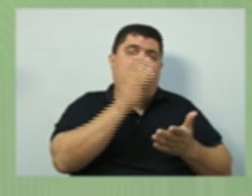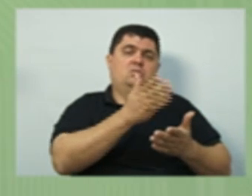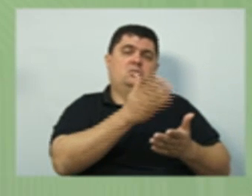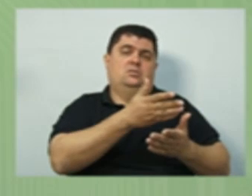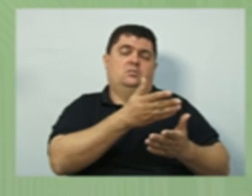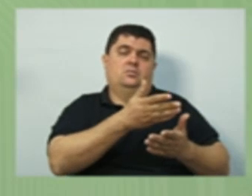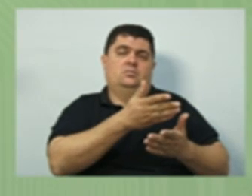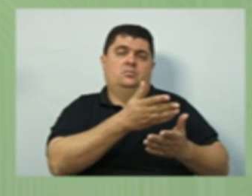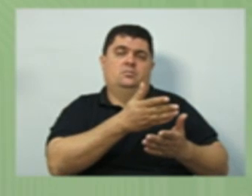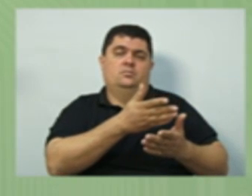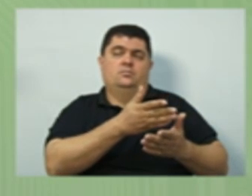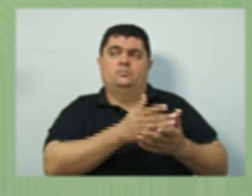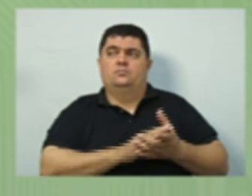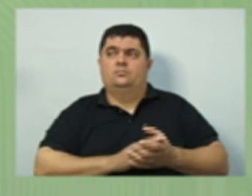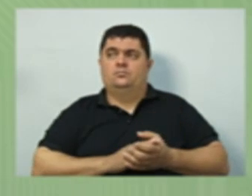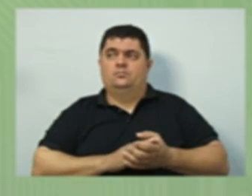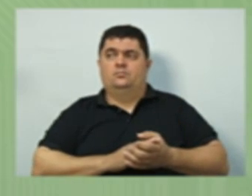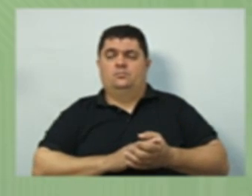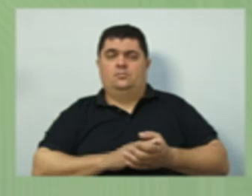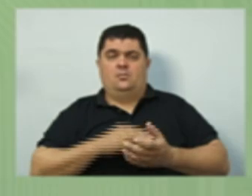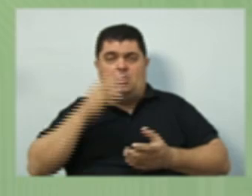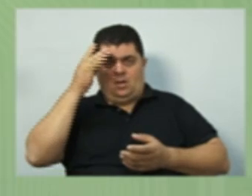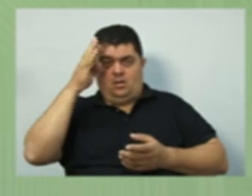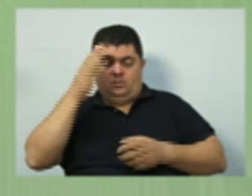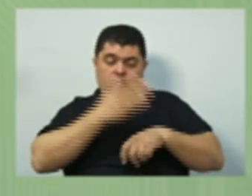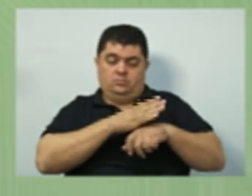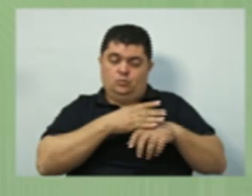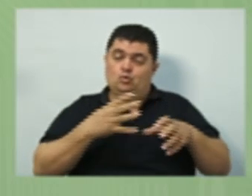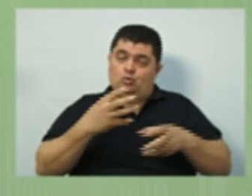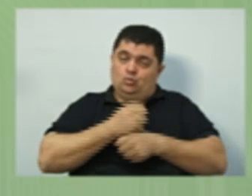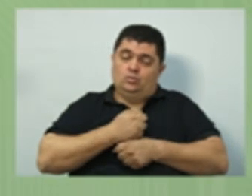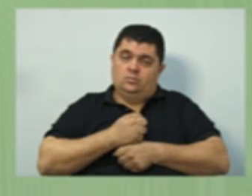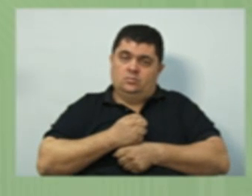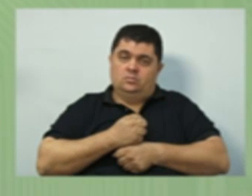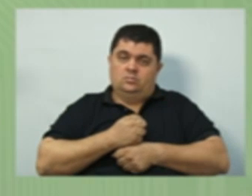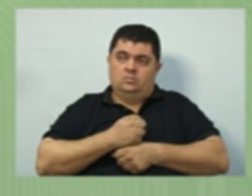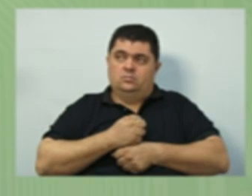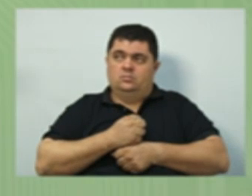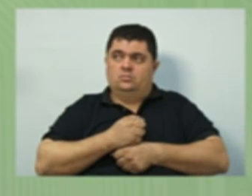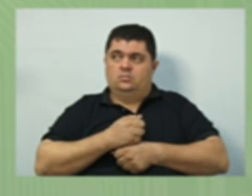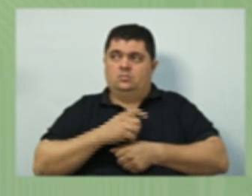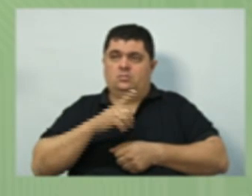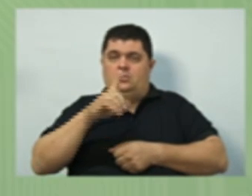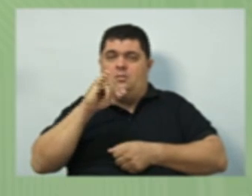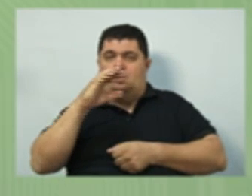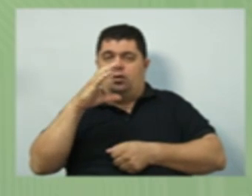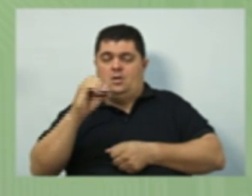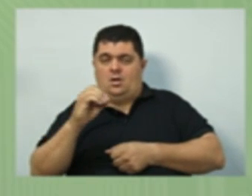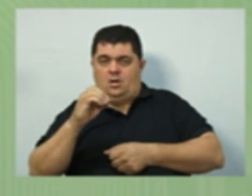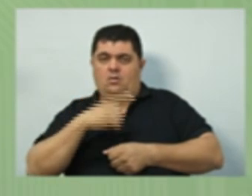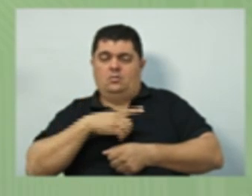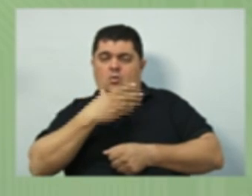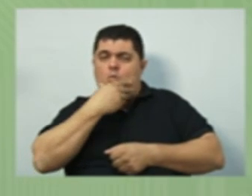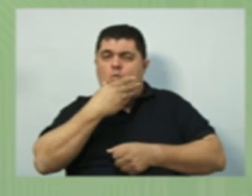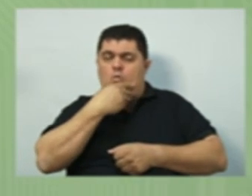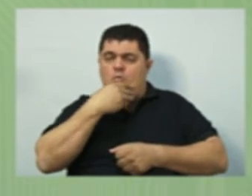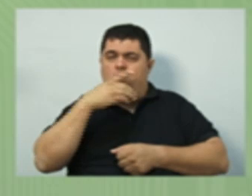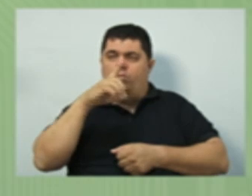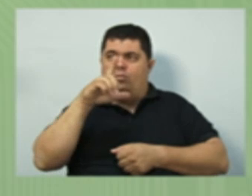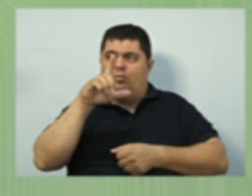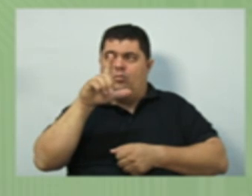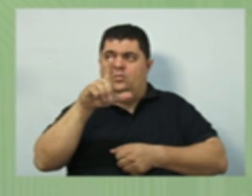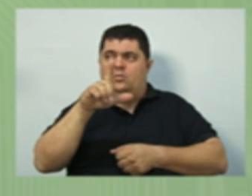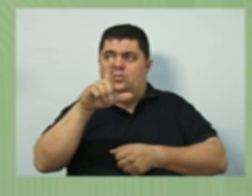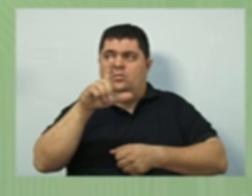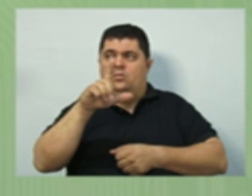a atenção para a unidade entre teoria e prática. No mundo laico, nós temos Lenin, uma referência